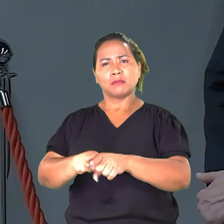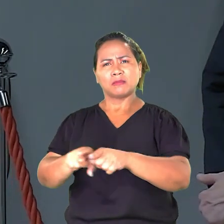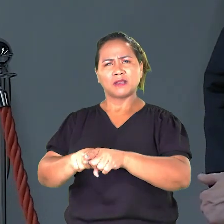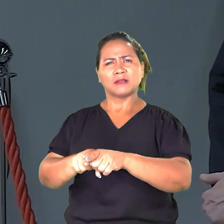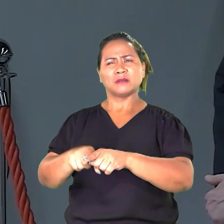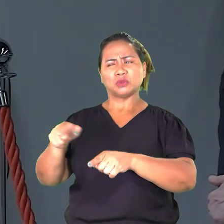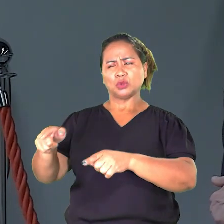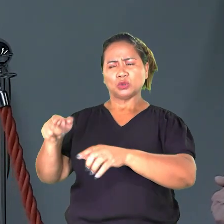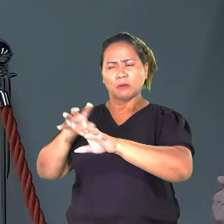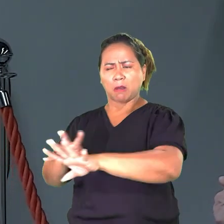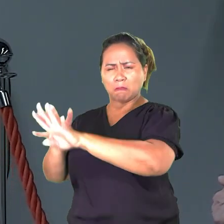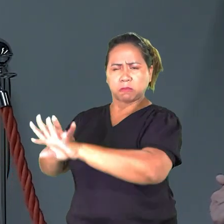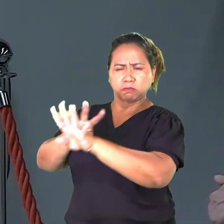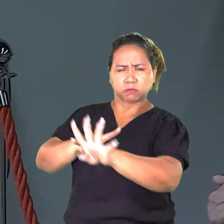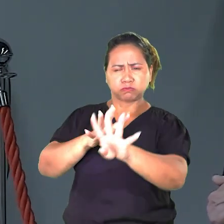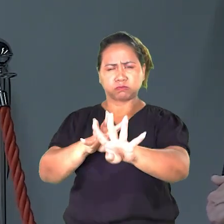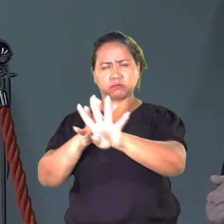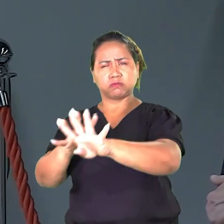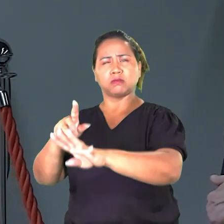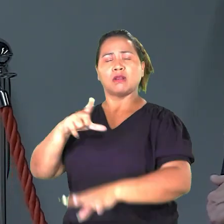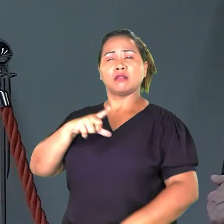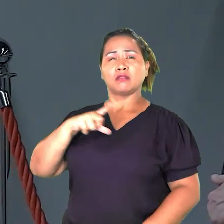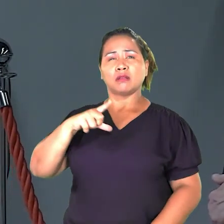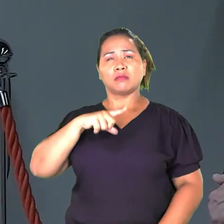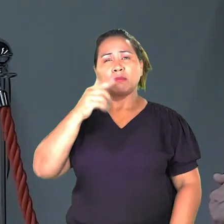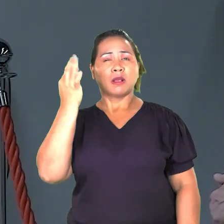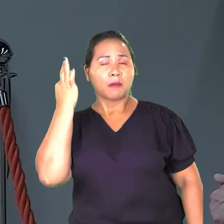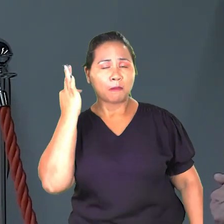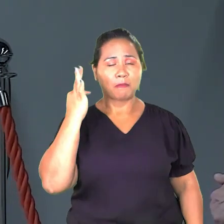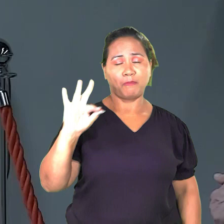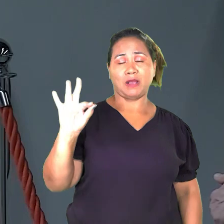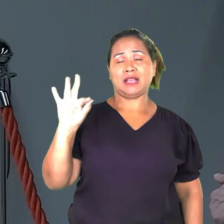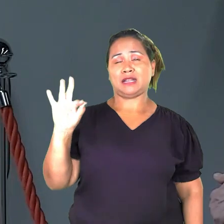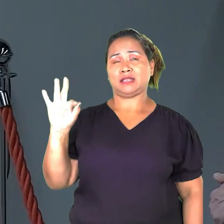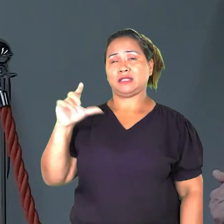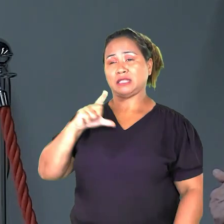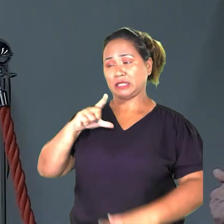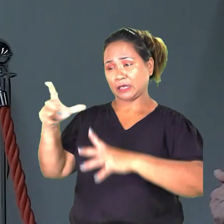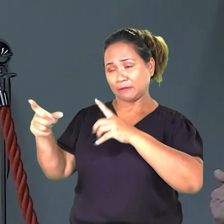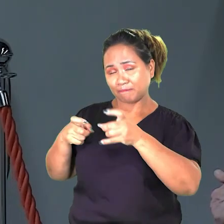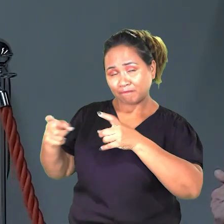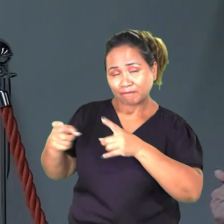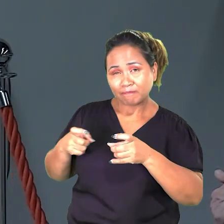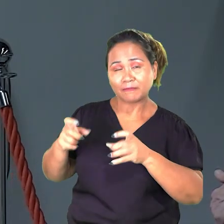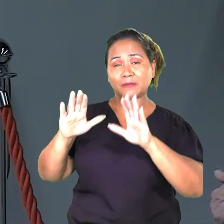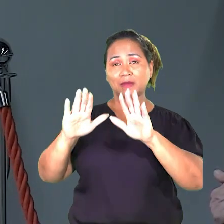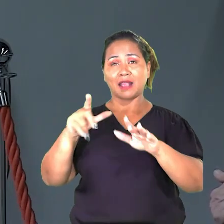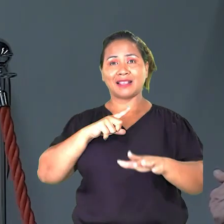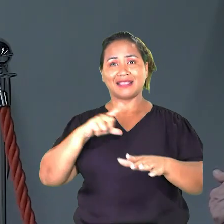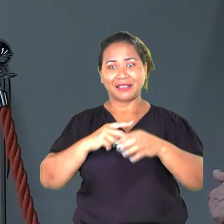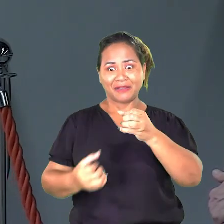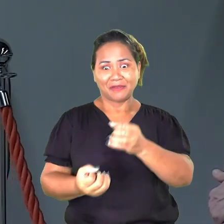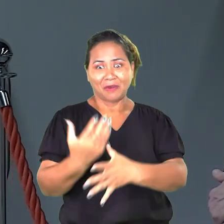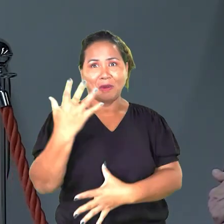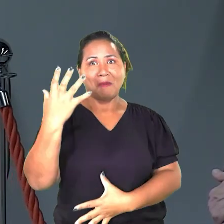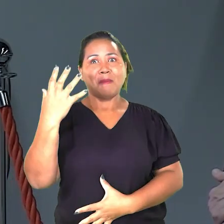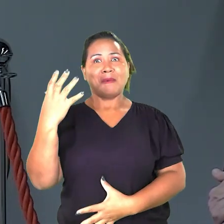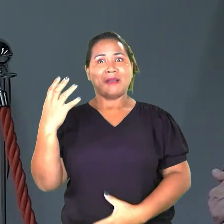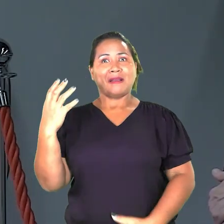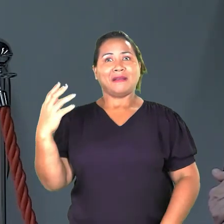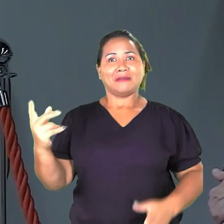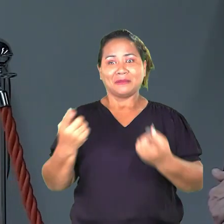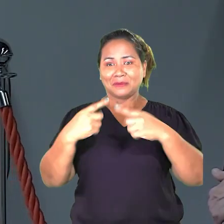Exército Federal era narrado emocionantemente sob a marcha militar francesa